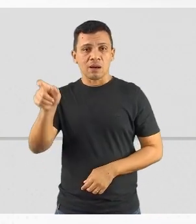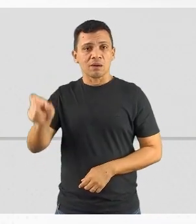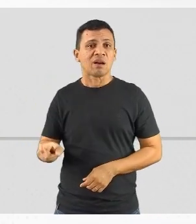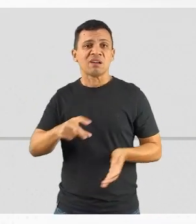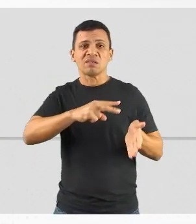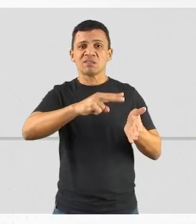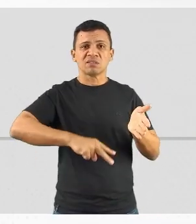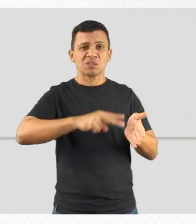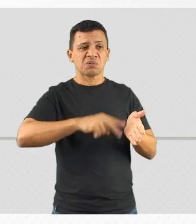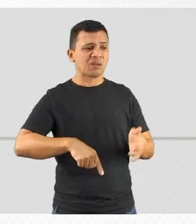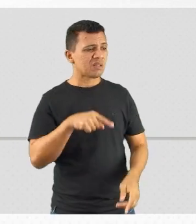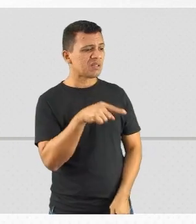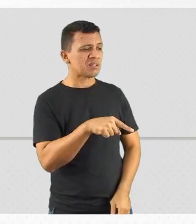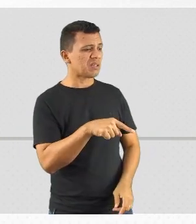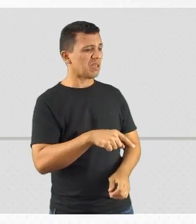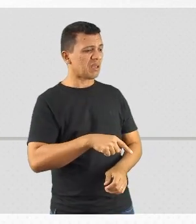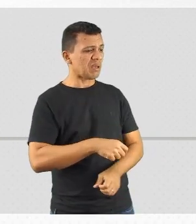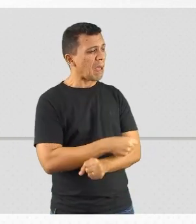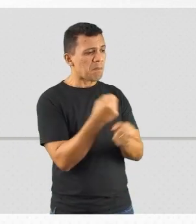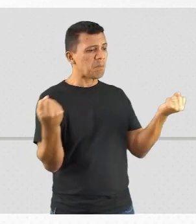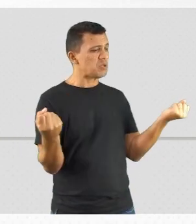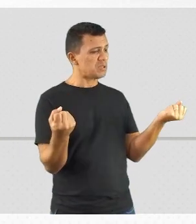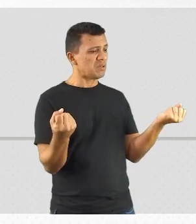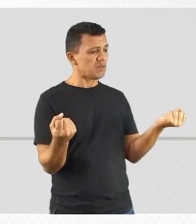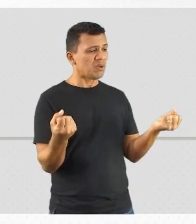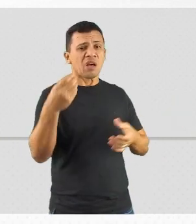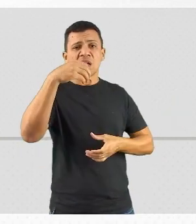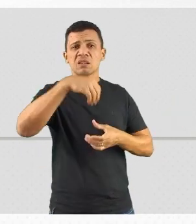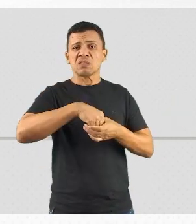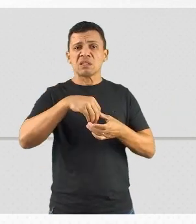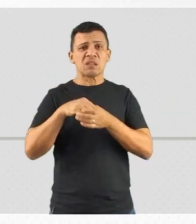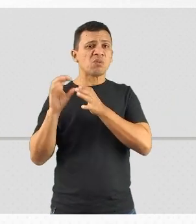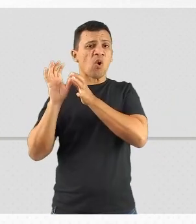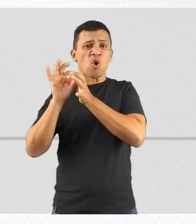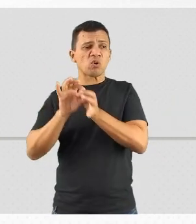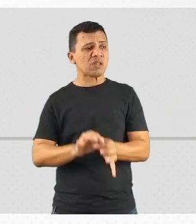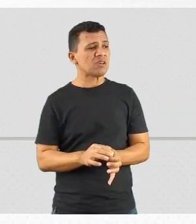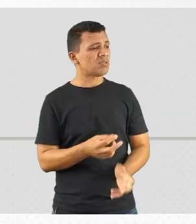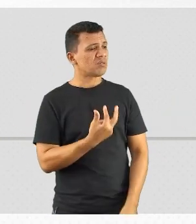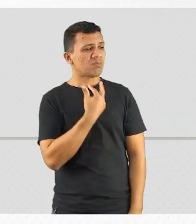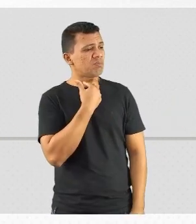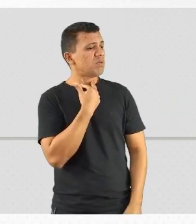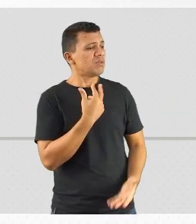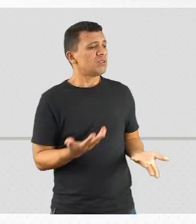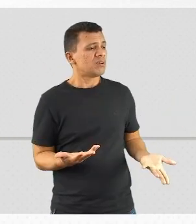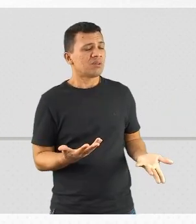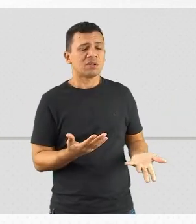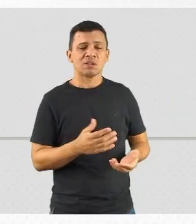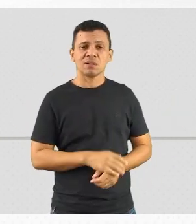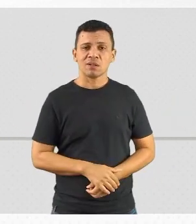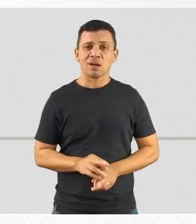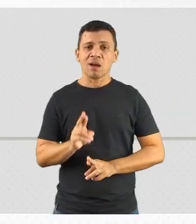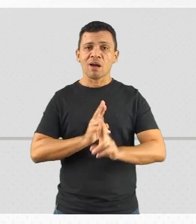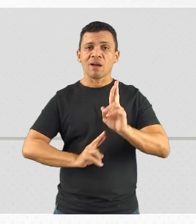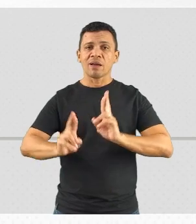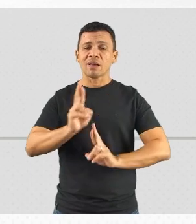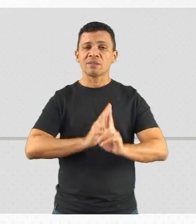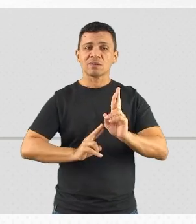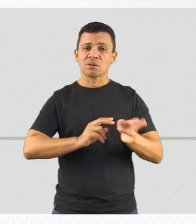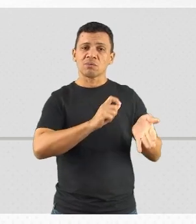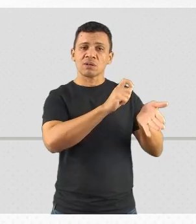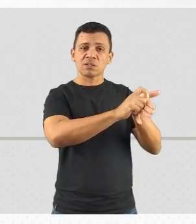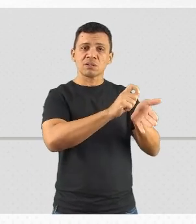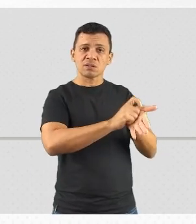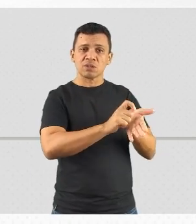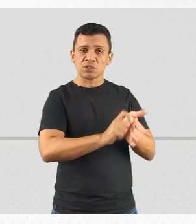dizer, mas isso aqui não é possível realizar dentro do nosso contexto, isso não é executável, né? Então, essa relação da escrita,